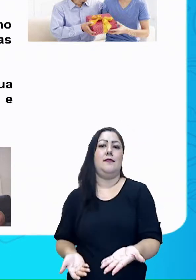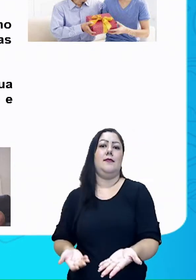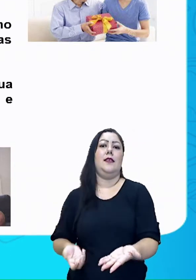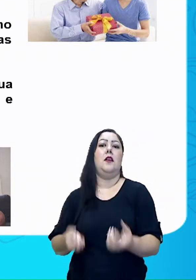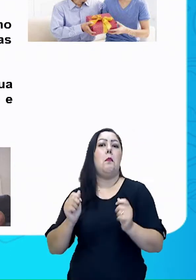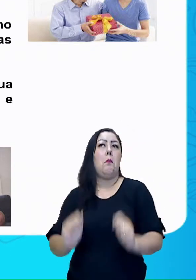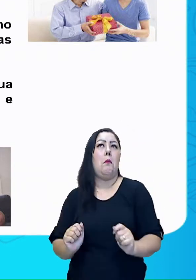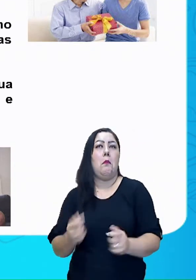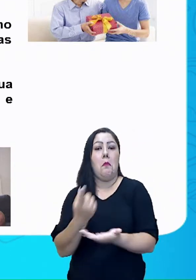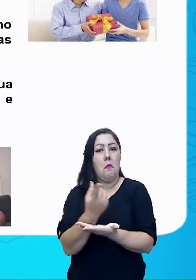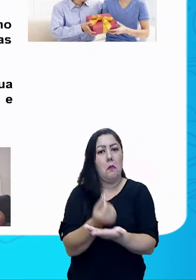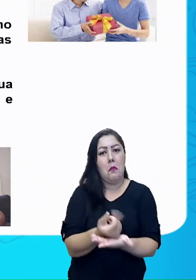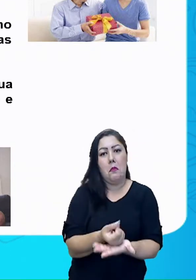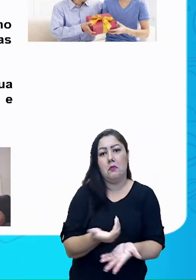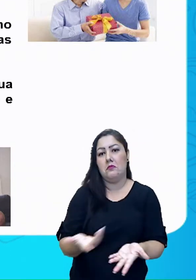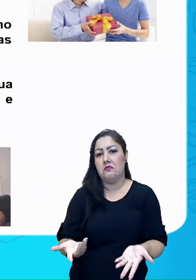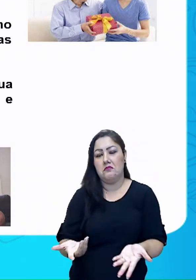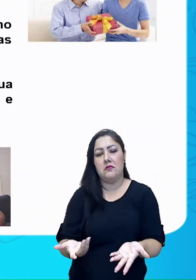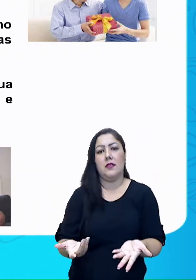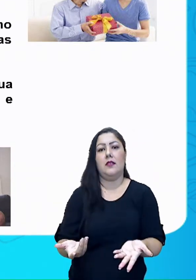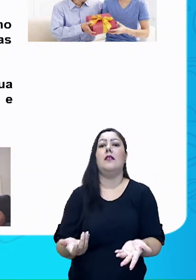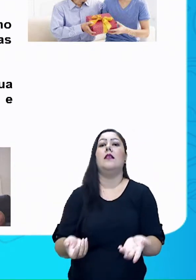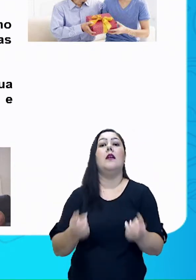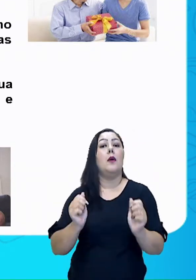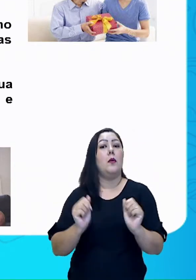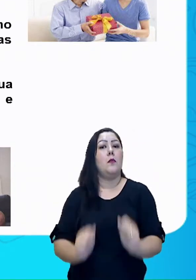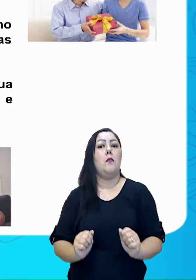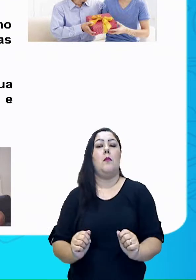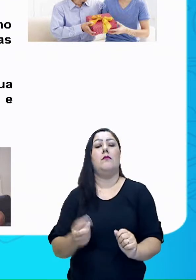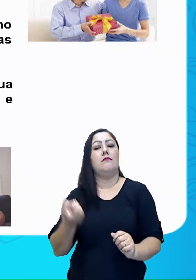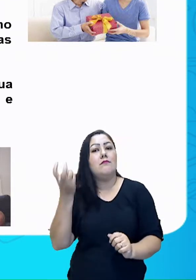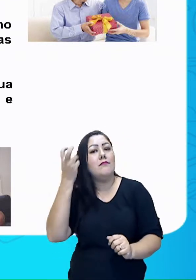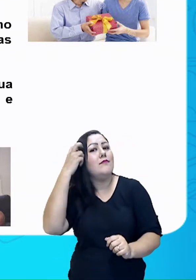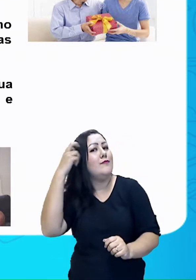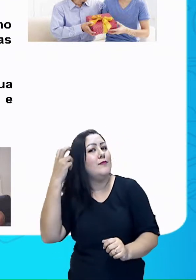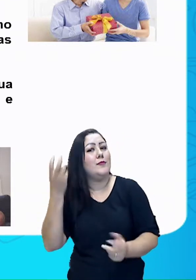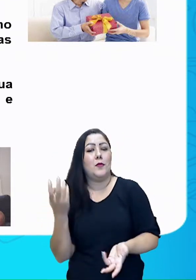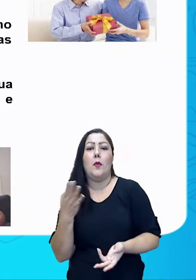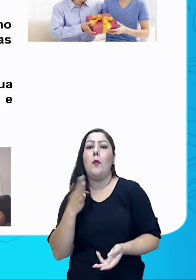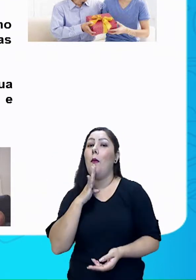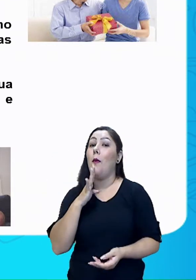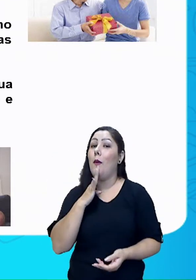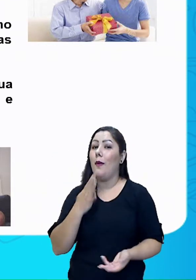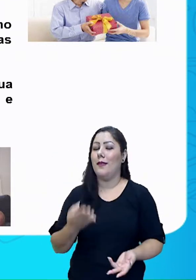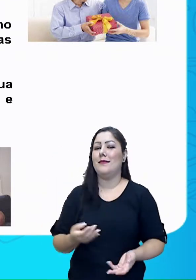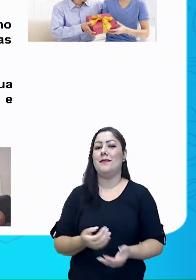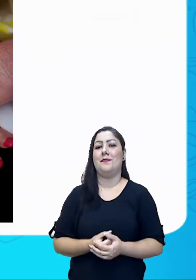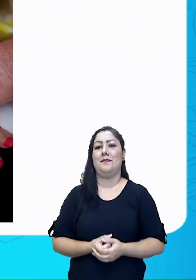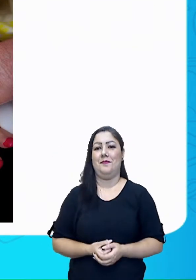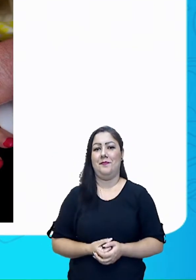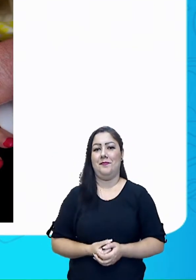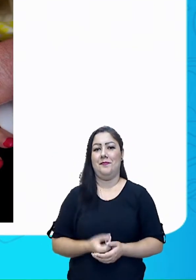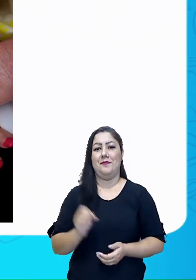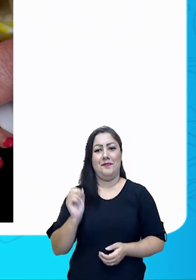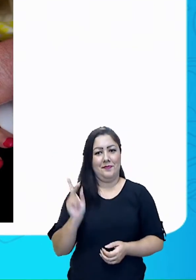bem material, pode ser um bem cultural, que é o conhecimento,